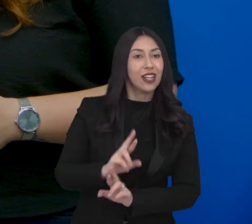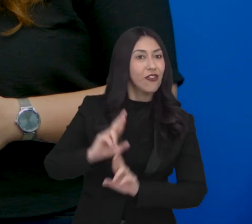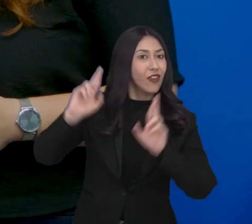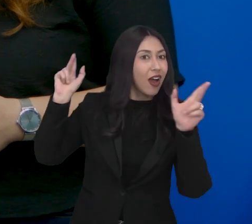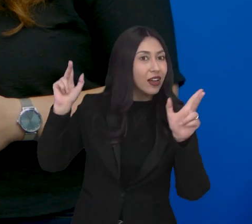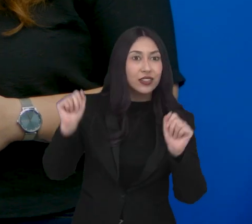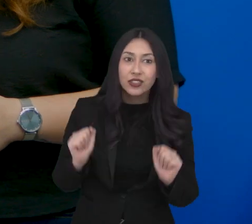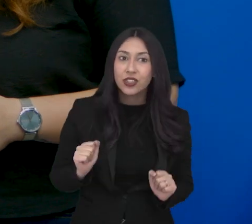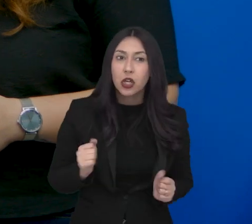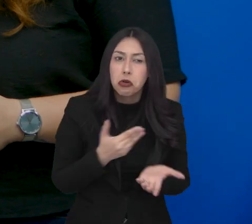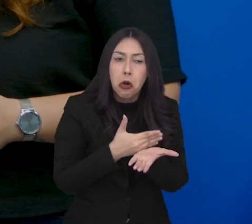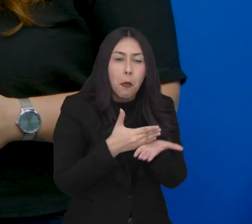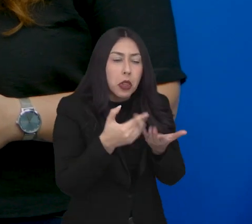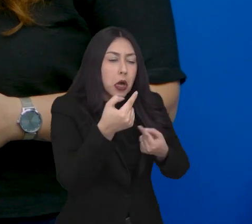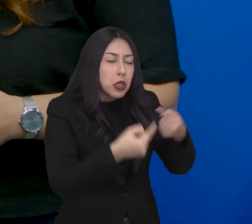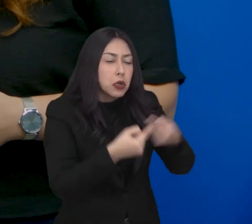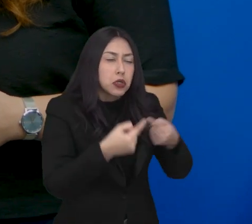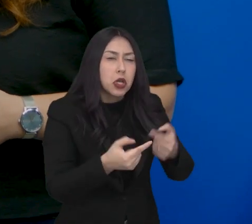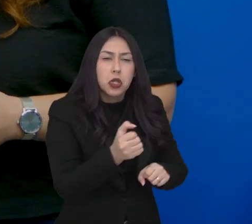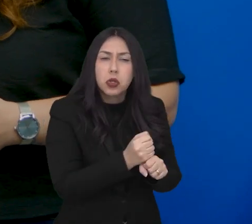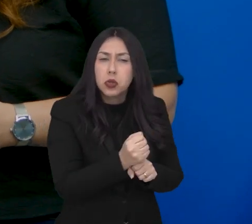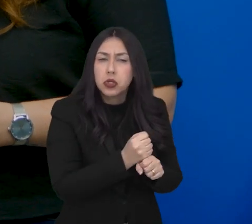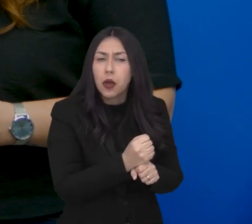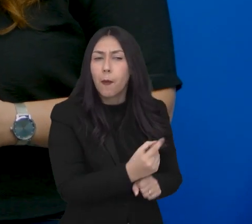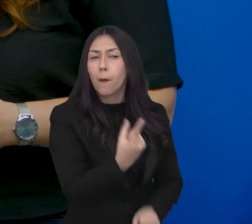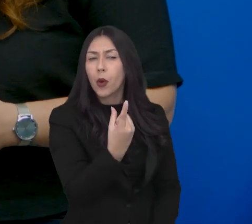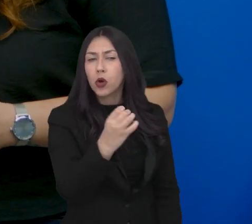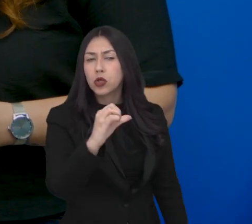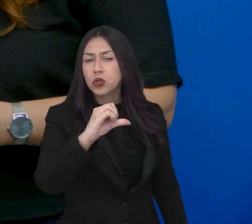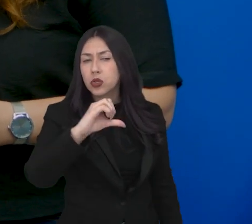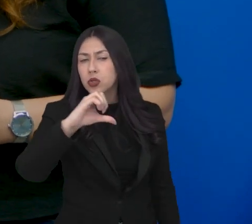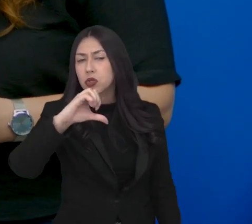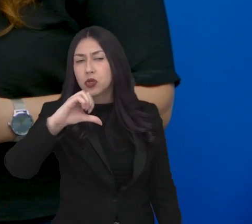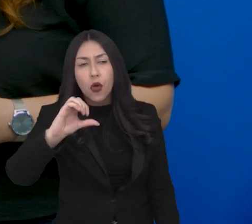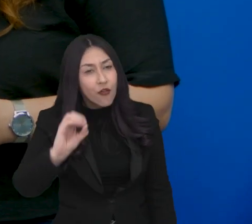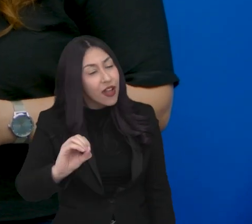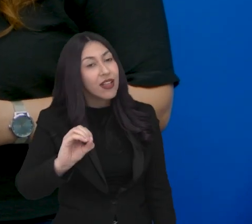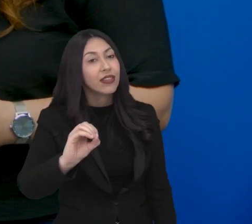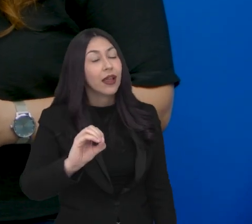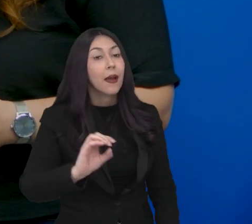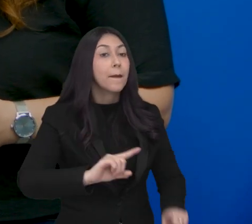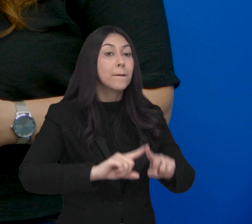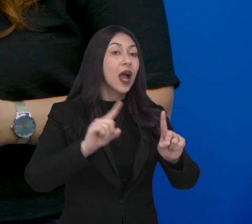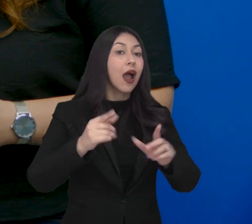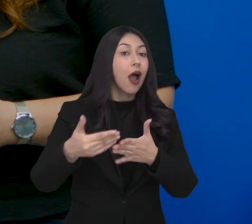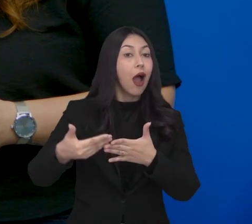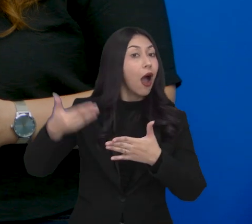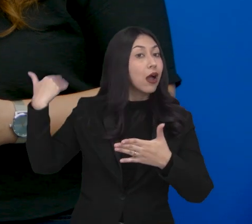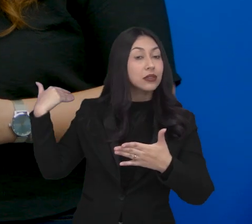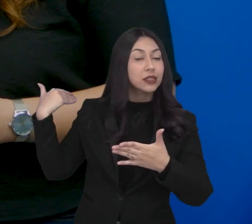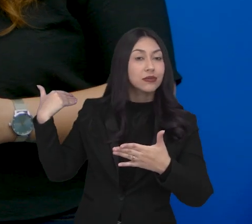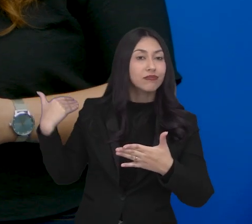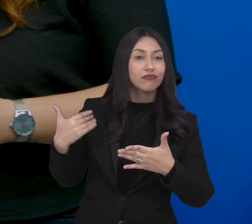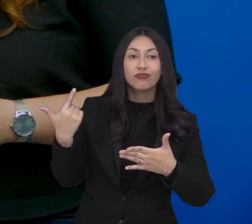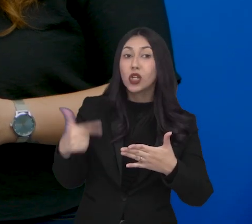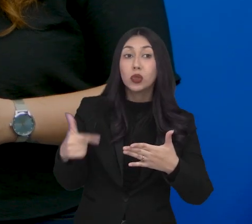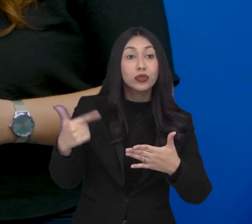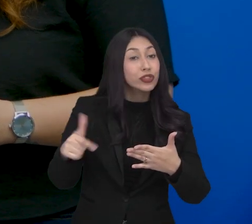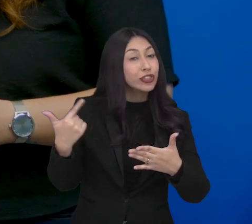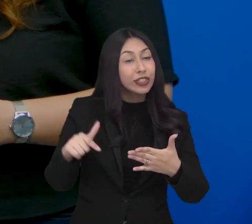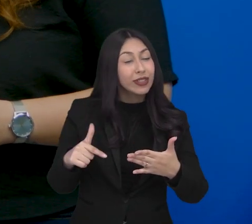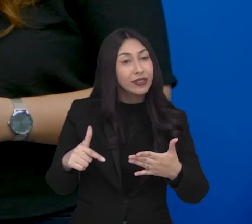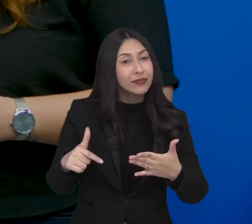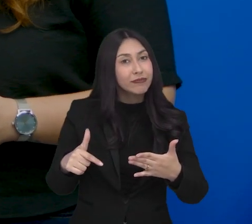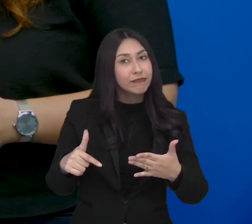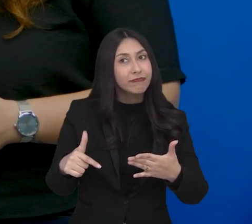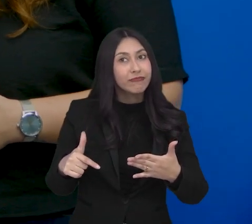né? Foi um tema que começou ali nos anos 90, a partir de 92, mais ou menos, mas que antes disso não era tão frequente, tão comum.